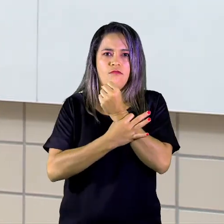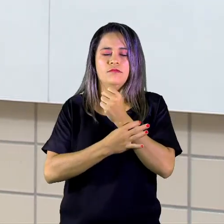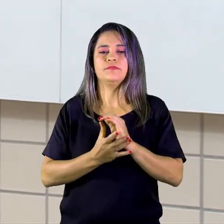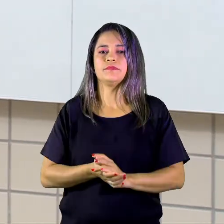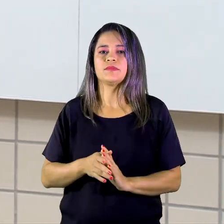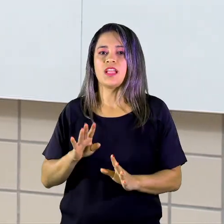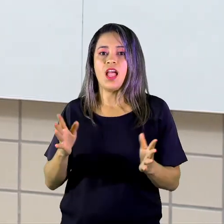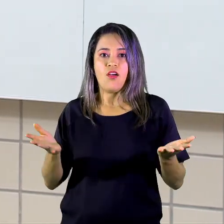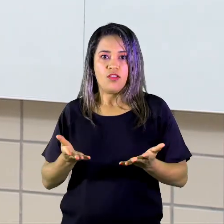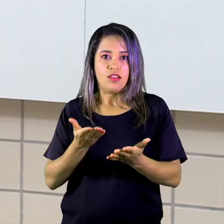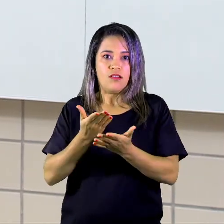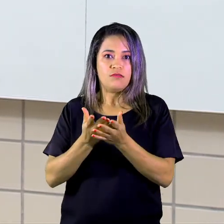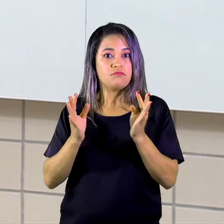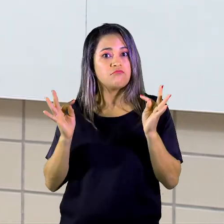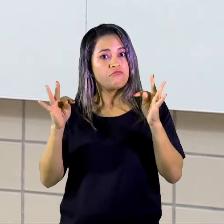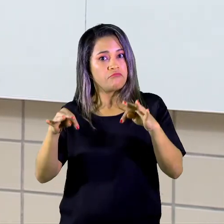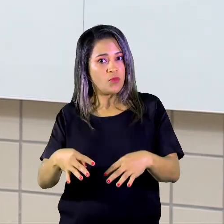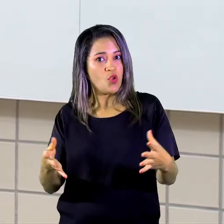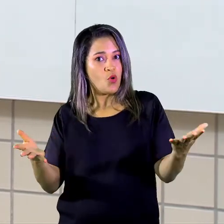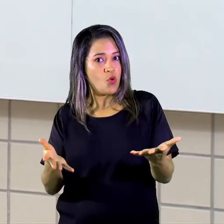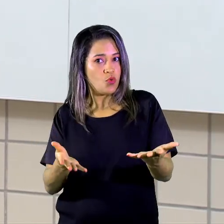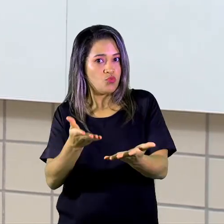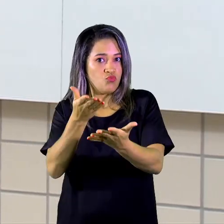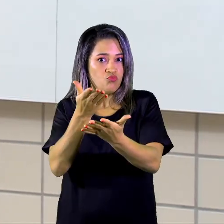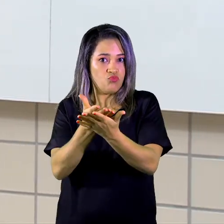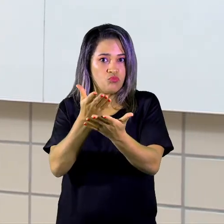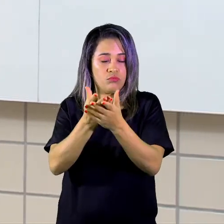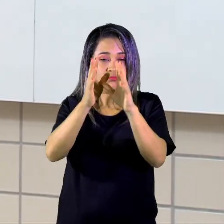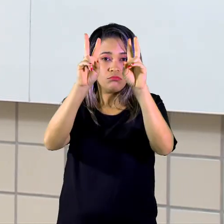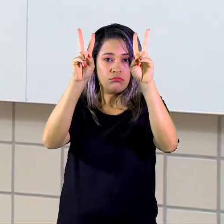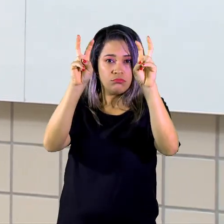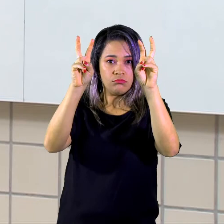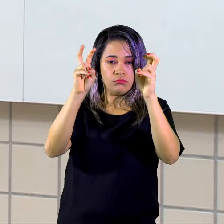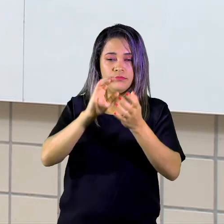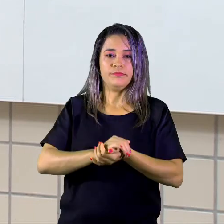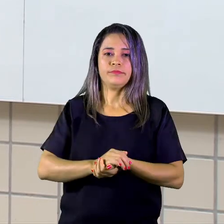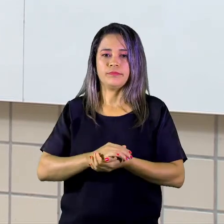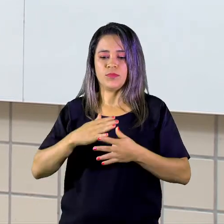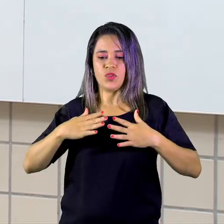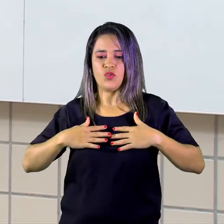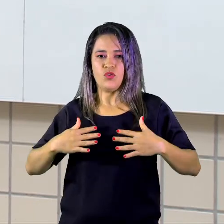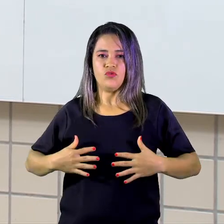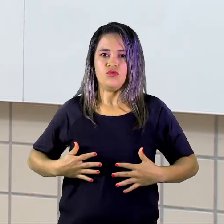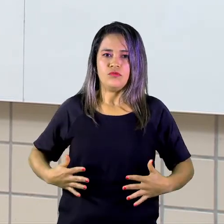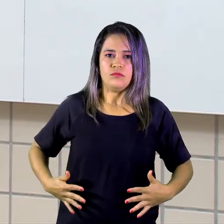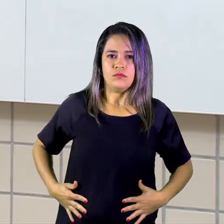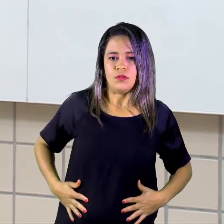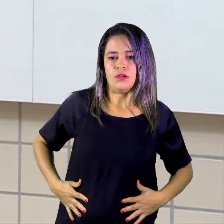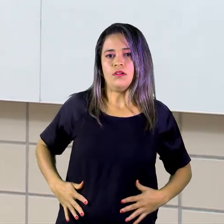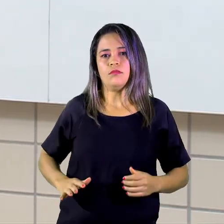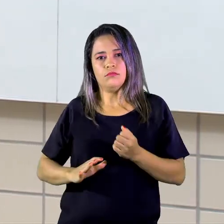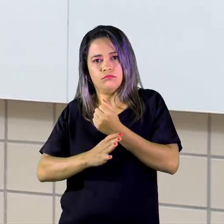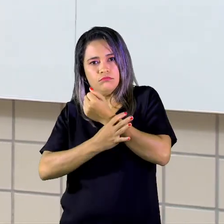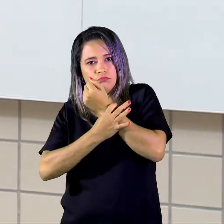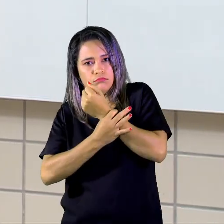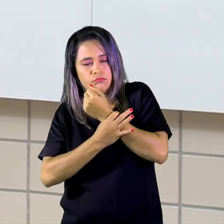fim e hoje nós estudamos sobre o nosso sistema imunitário,